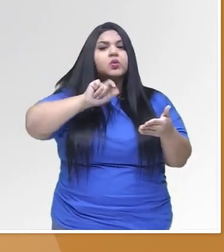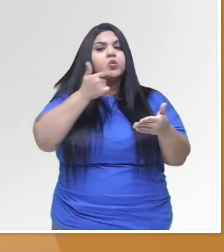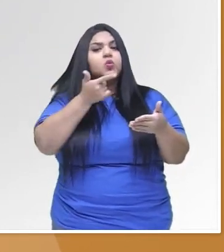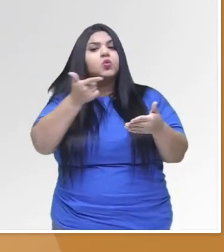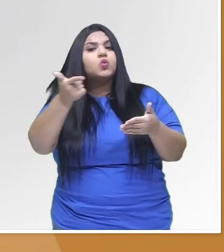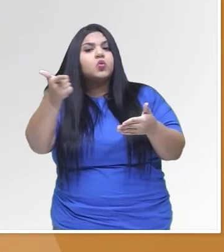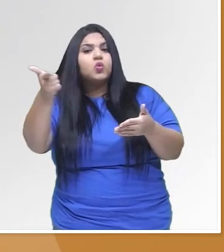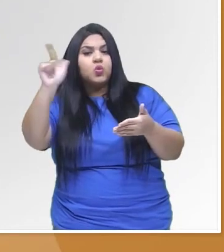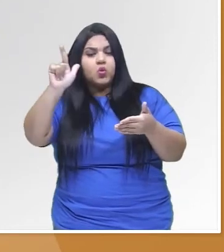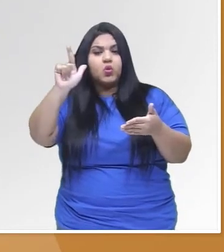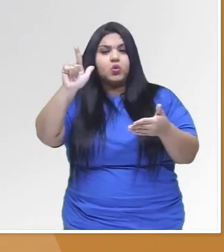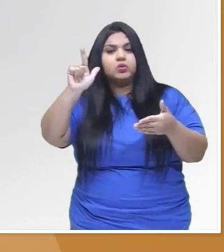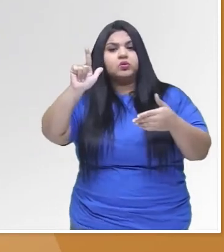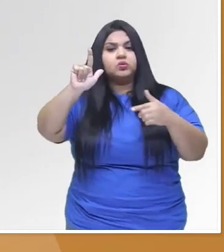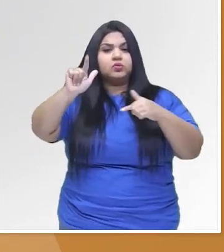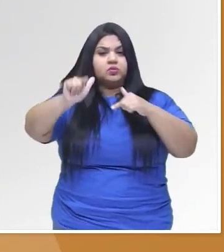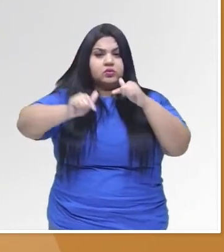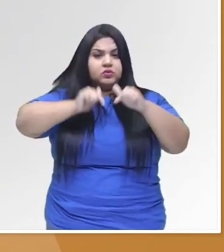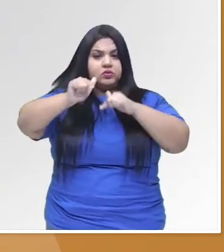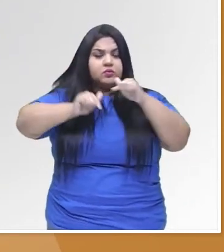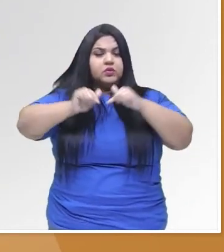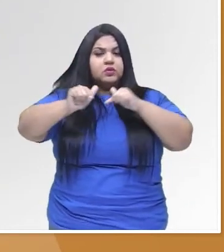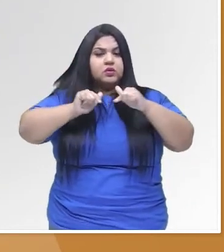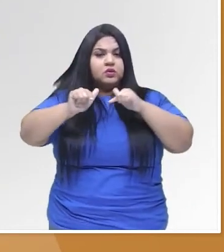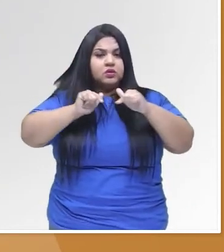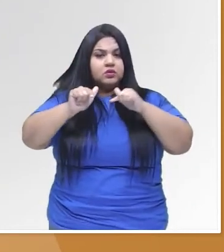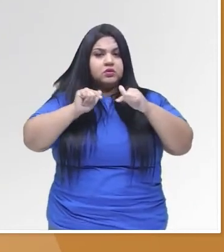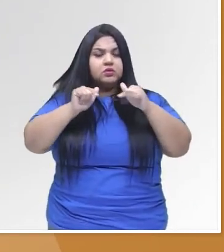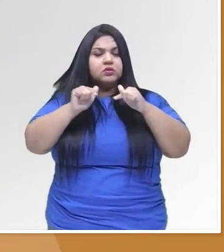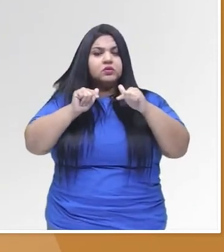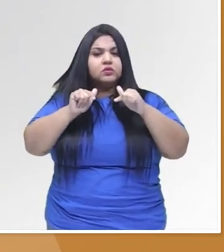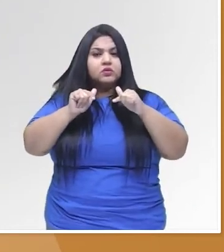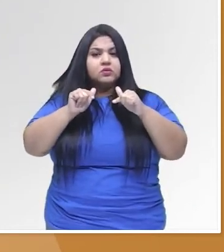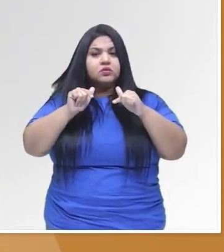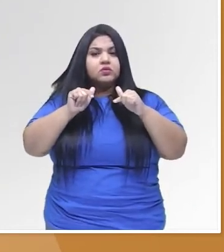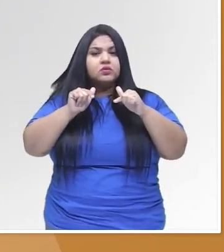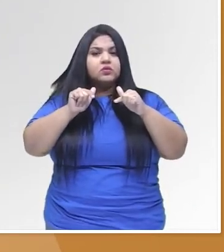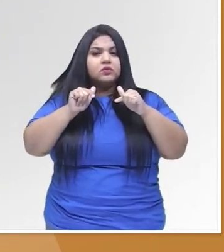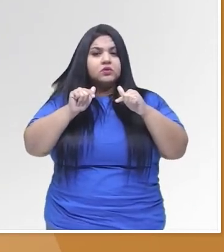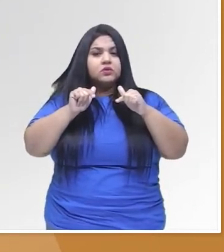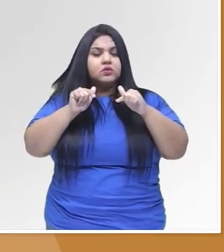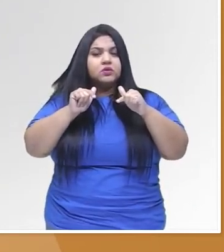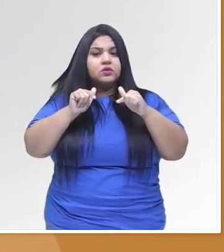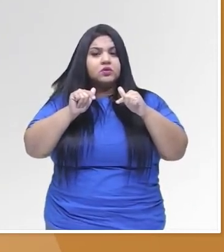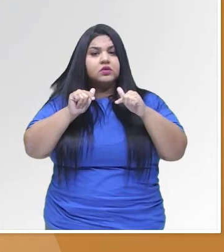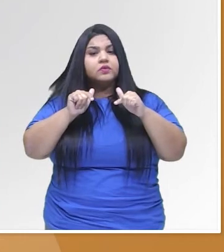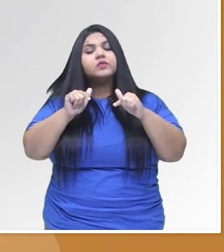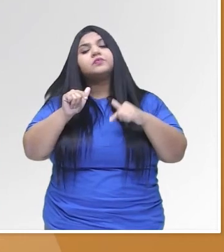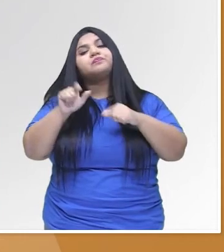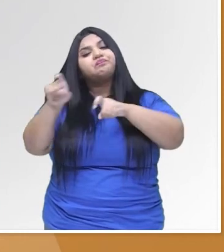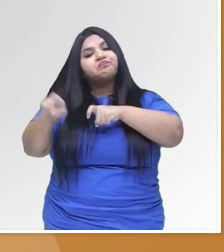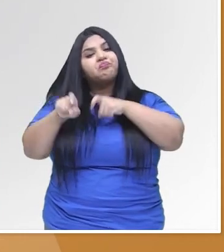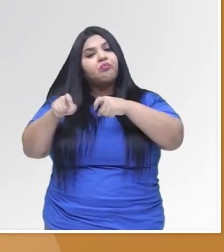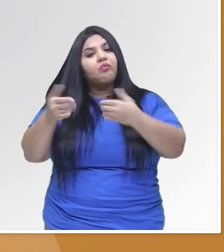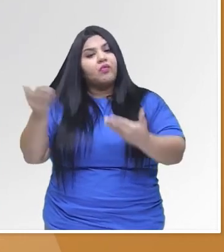lado da atividade de produção do Centro-Sul, que é o lado da pecuária. Vamos